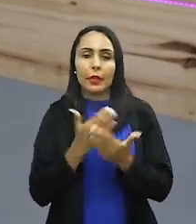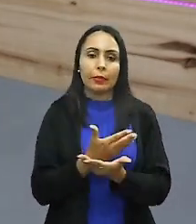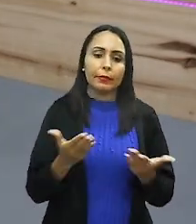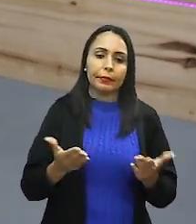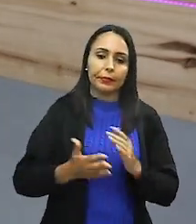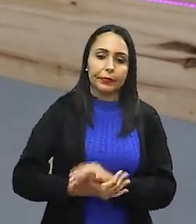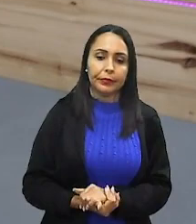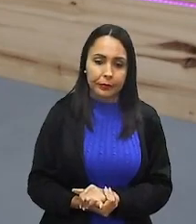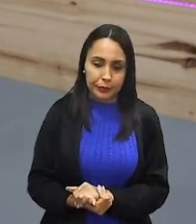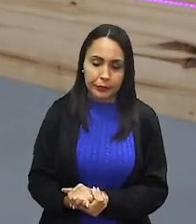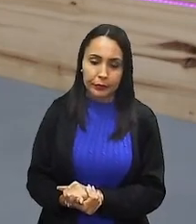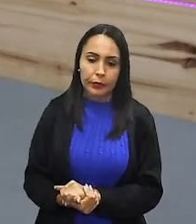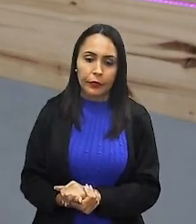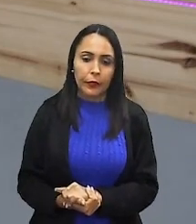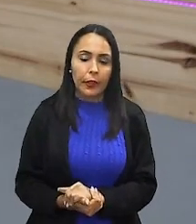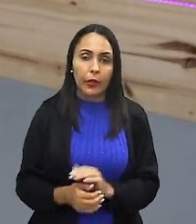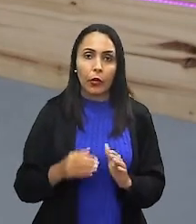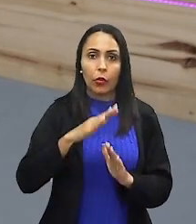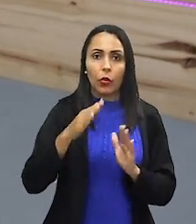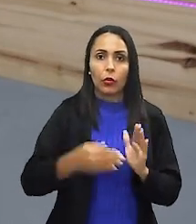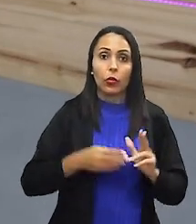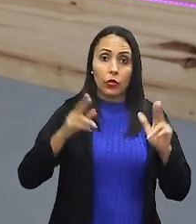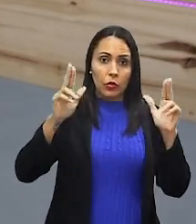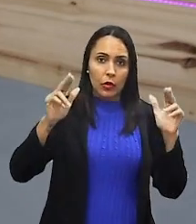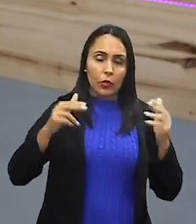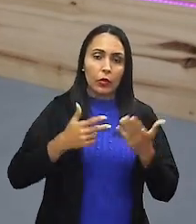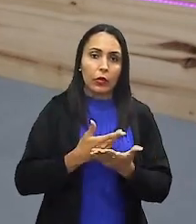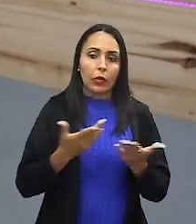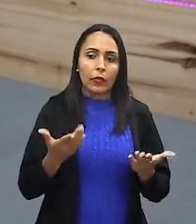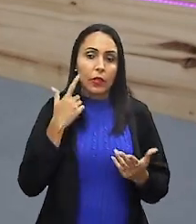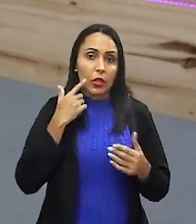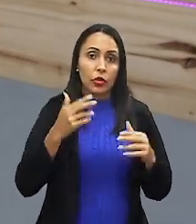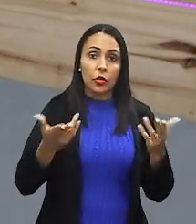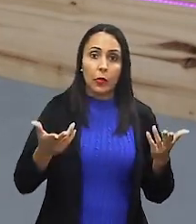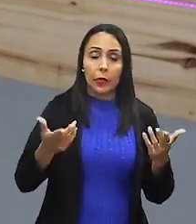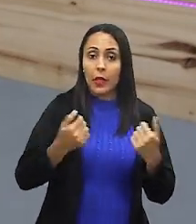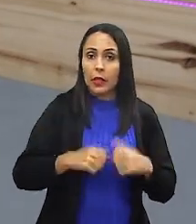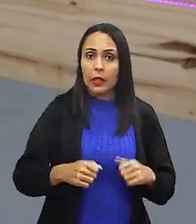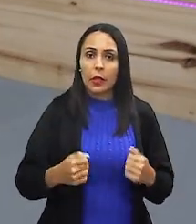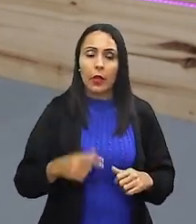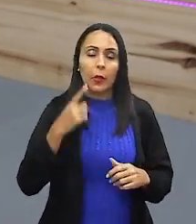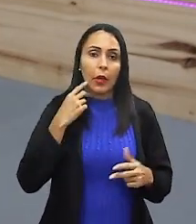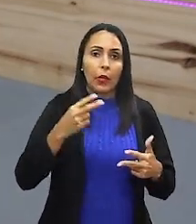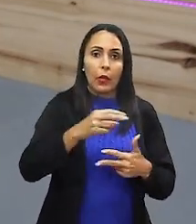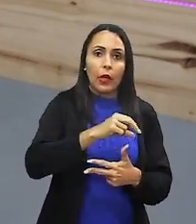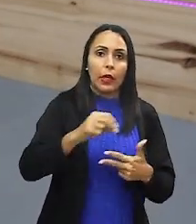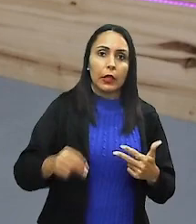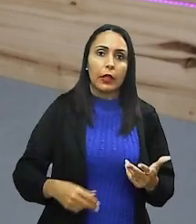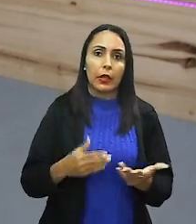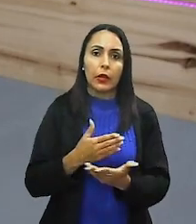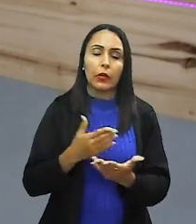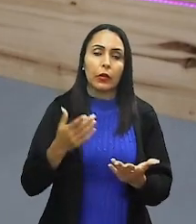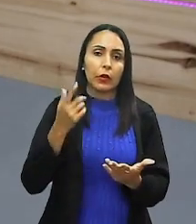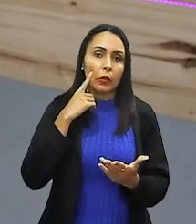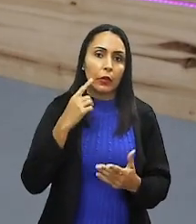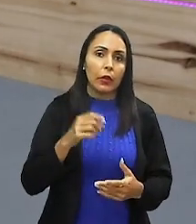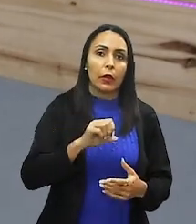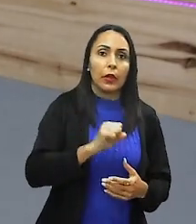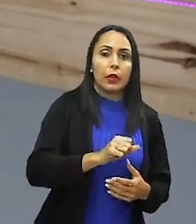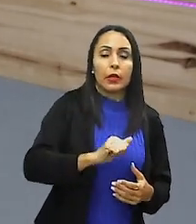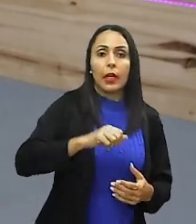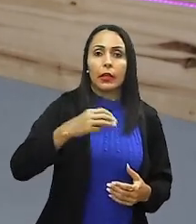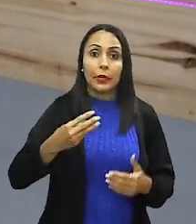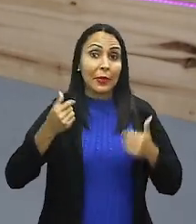tem aula de biologia com todos os assuntos que vocês precisam, tanto para o Enem como para o danado do seriado